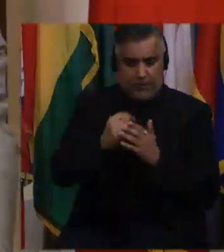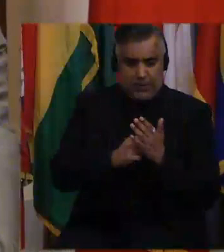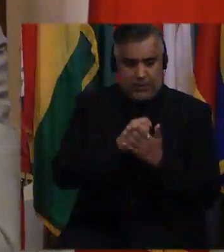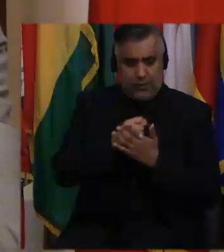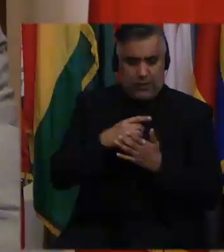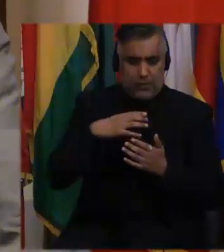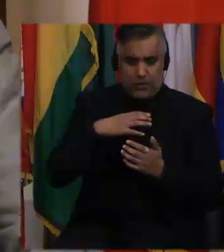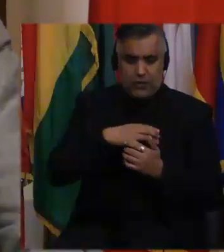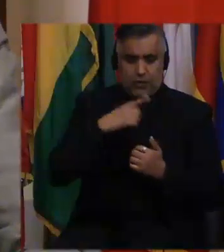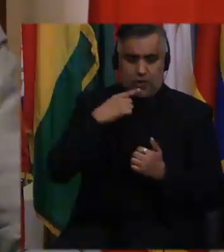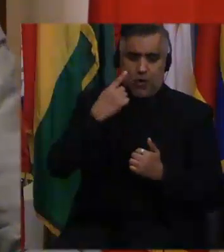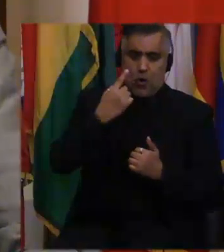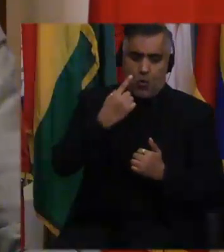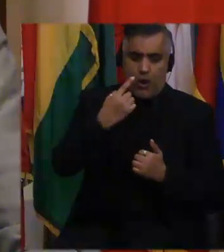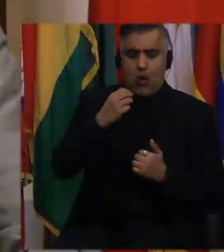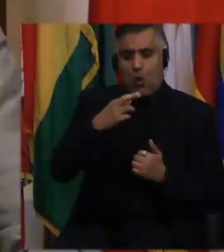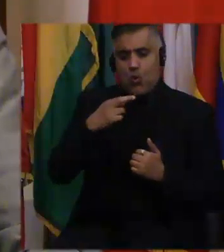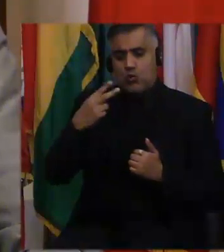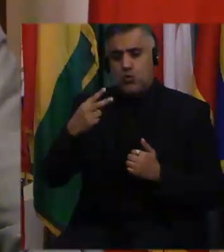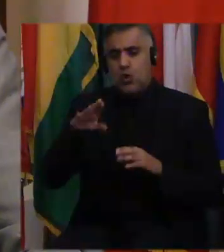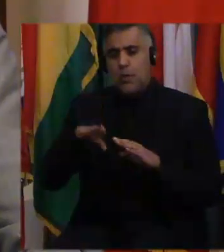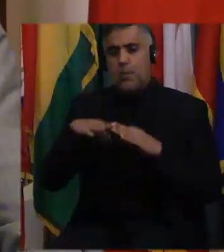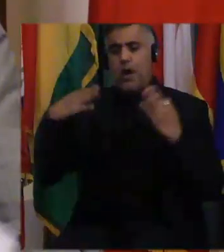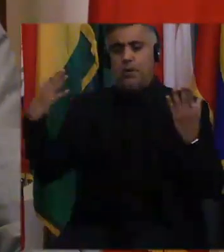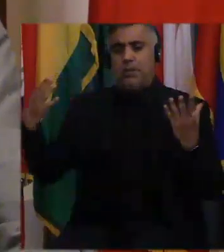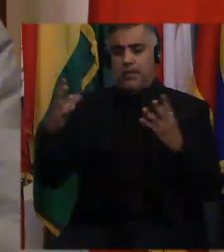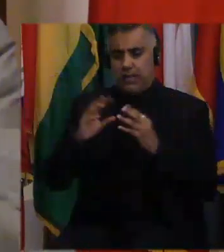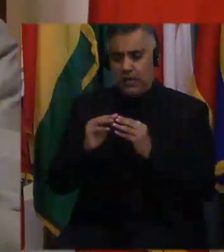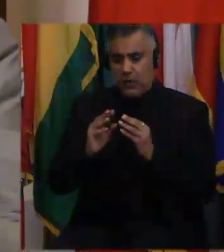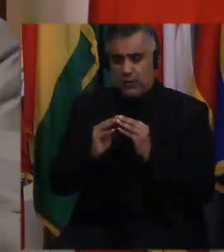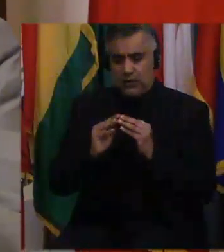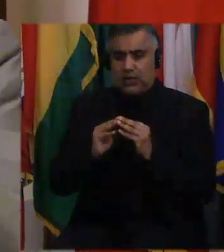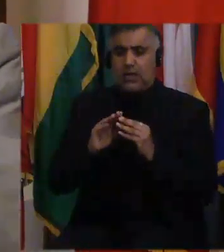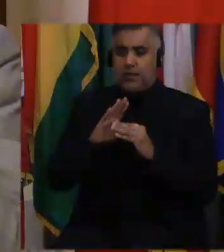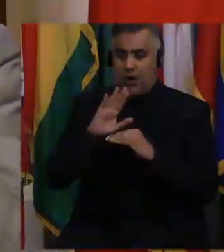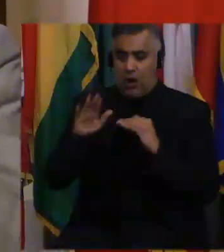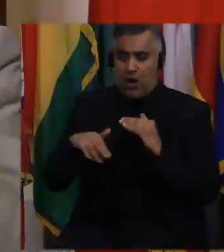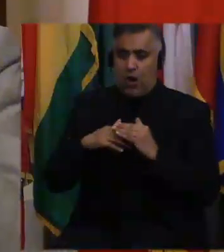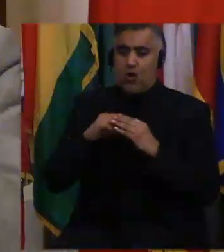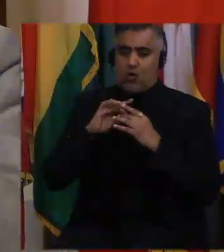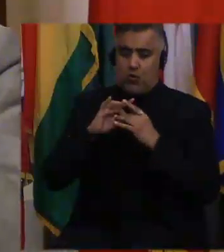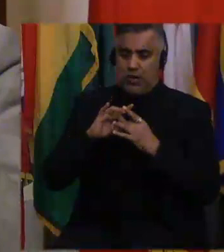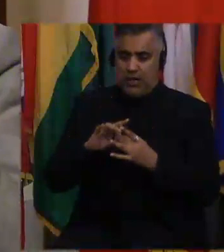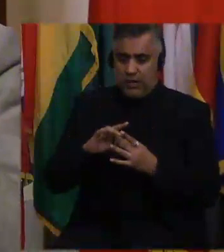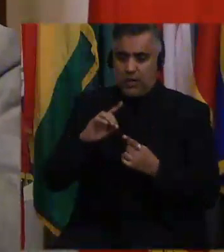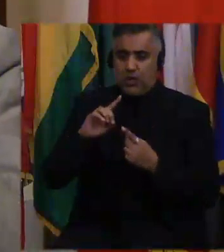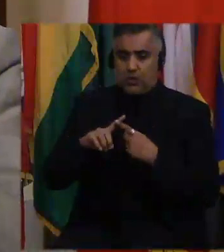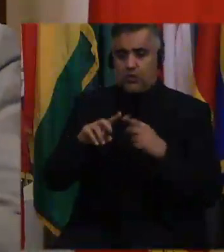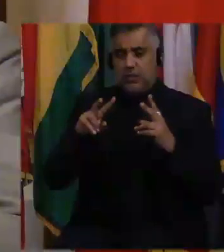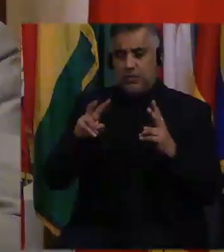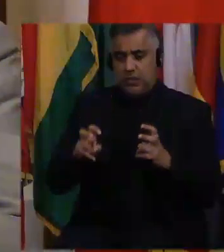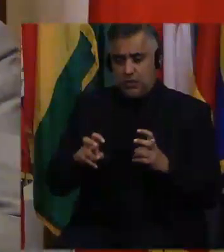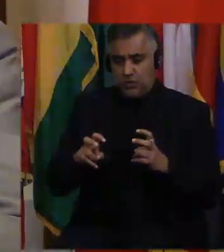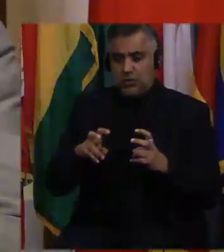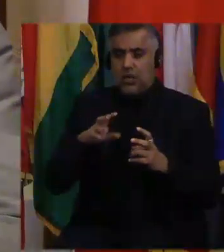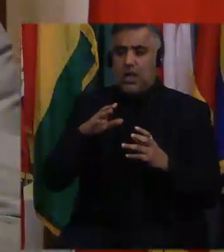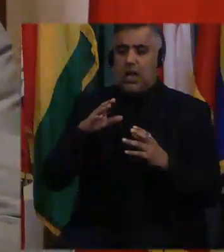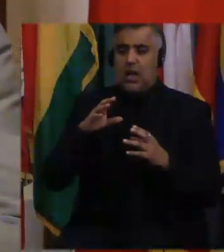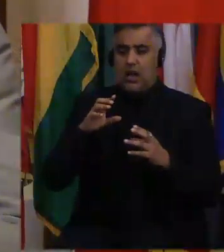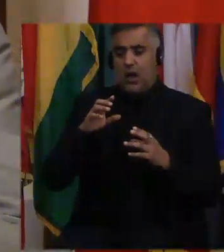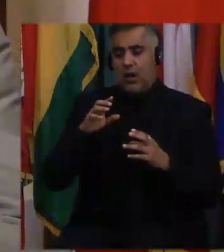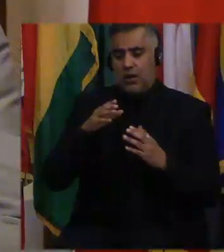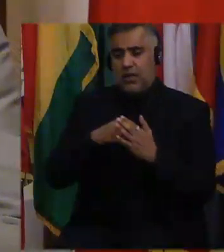referem especificamente à temática das mulheres. A Comissão ha aprovado um novo plano estratégico. Seu plano